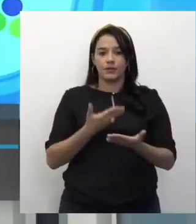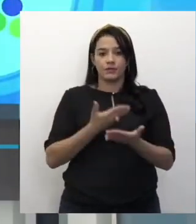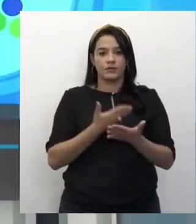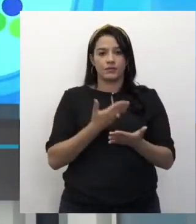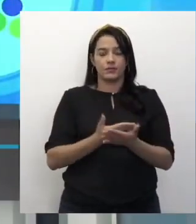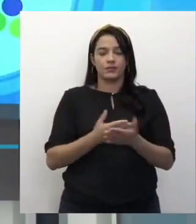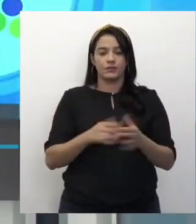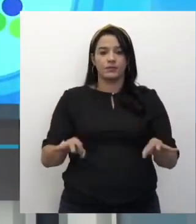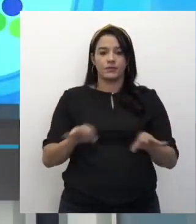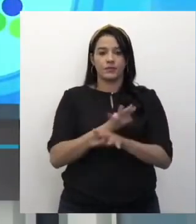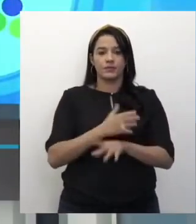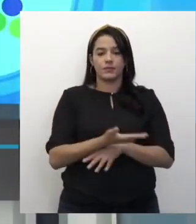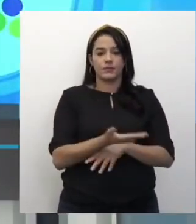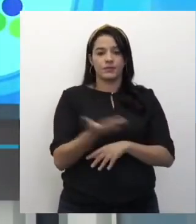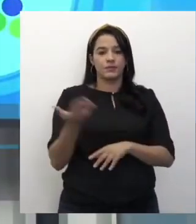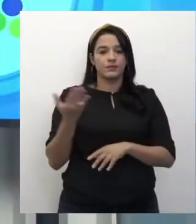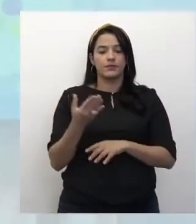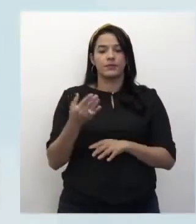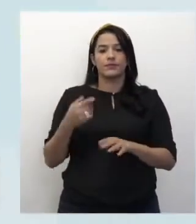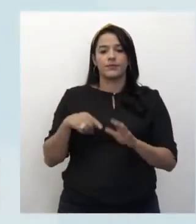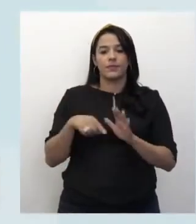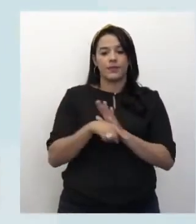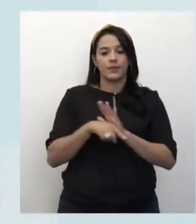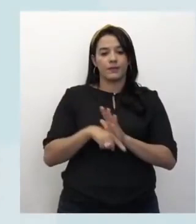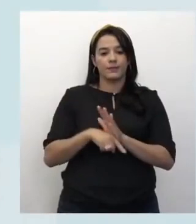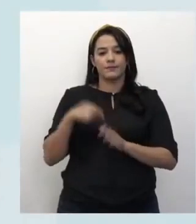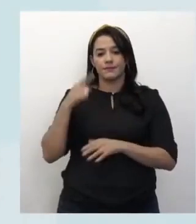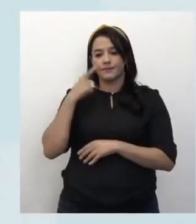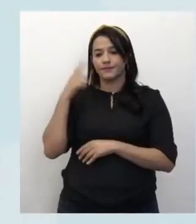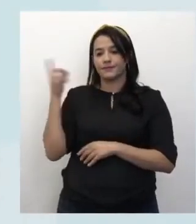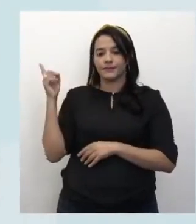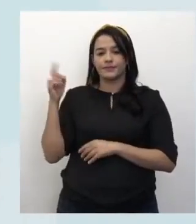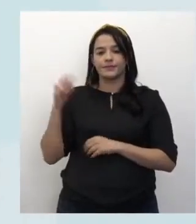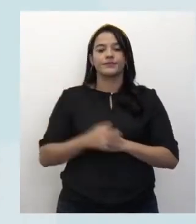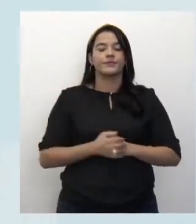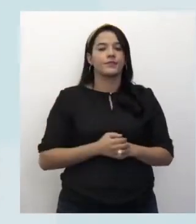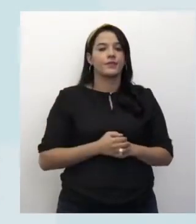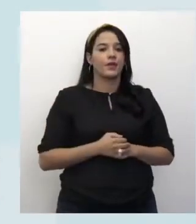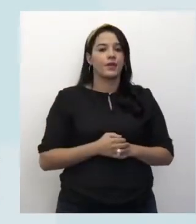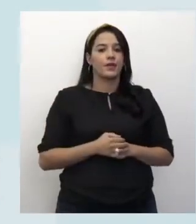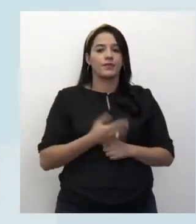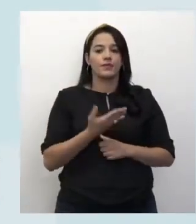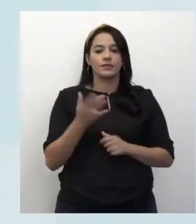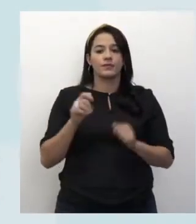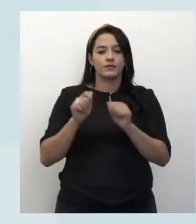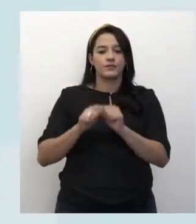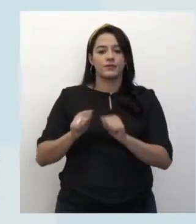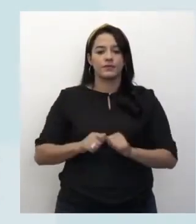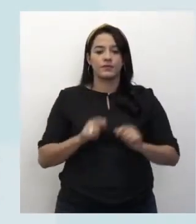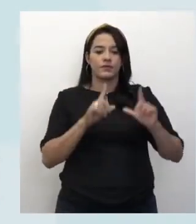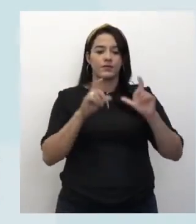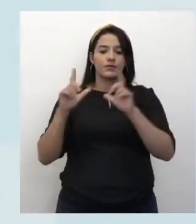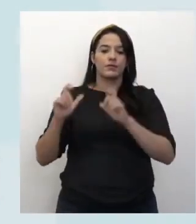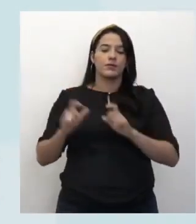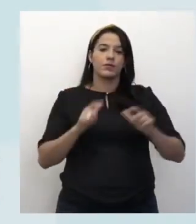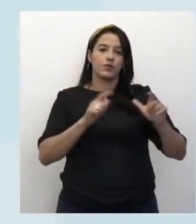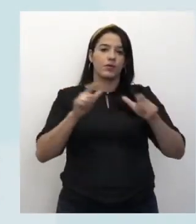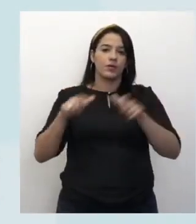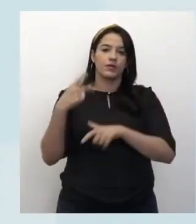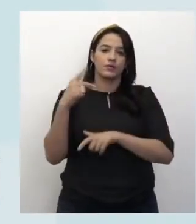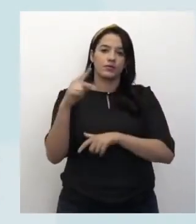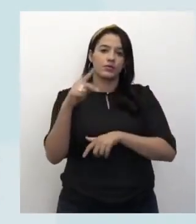né? Aproveitem aí, façam um mão na massa aí, né, que é fazer aí um portfólio com imagens de locais da sua